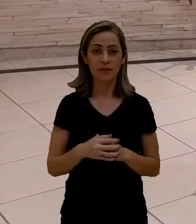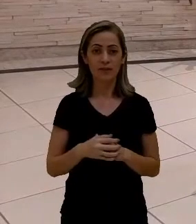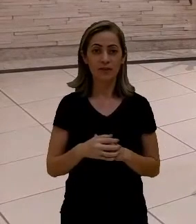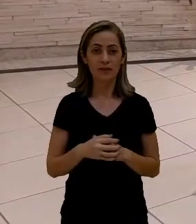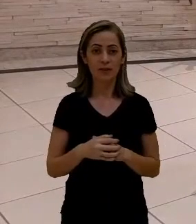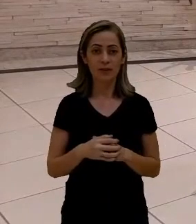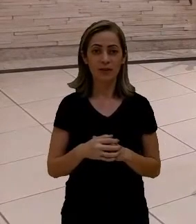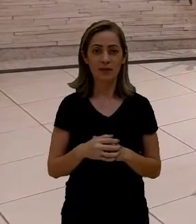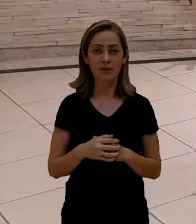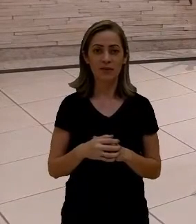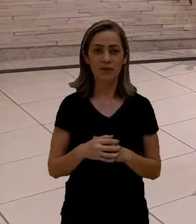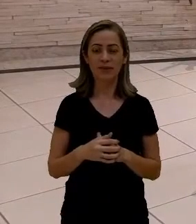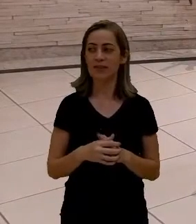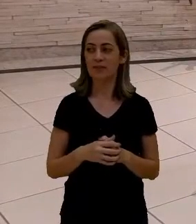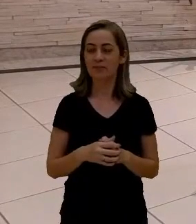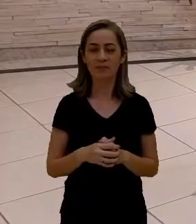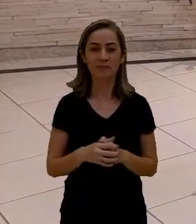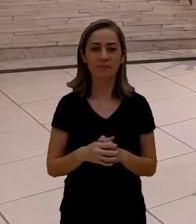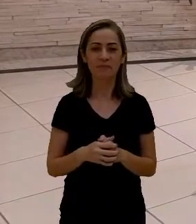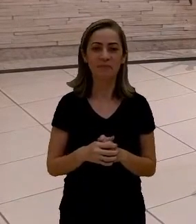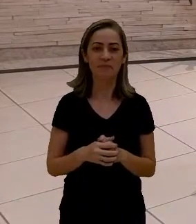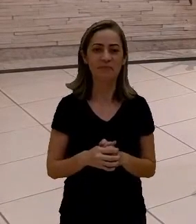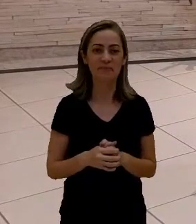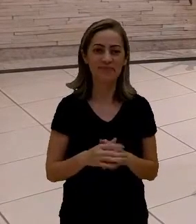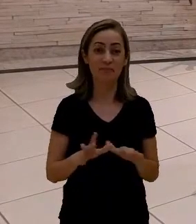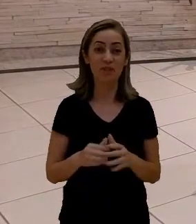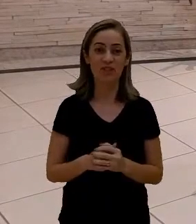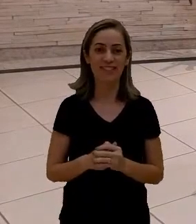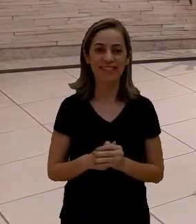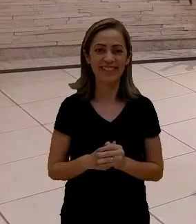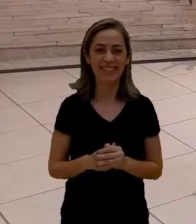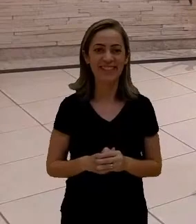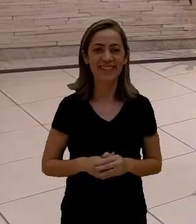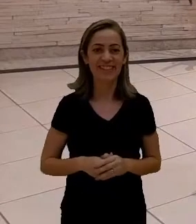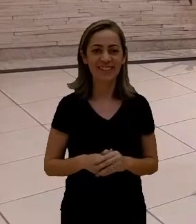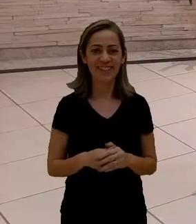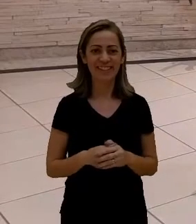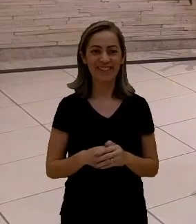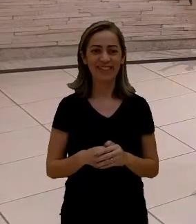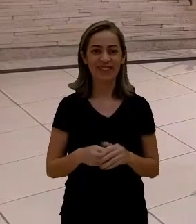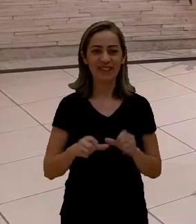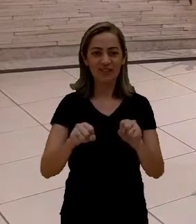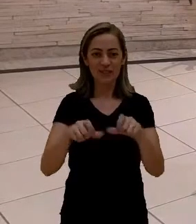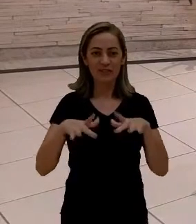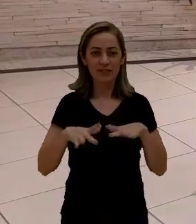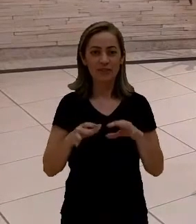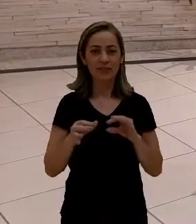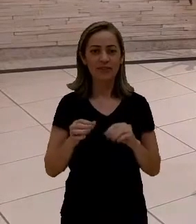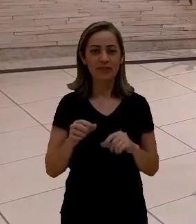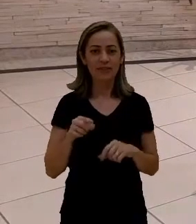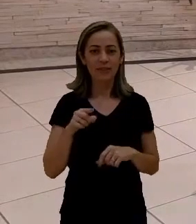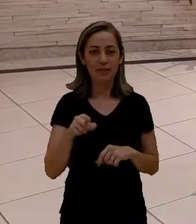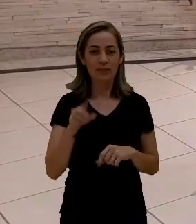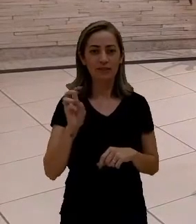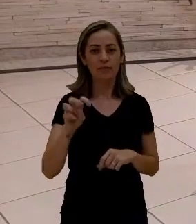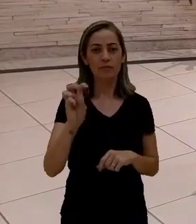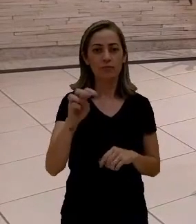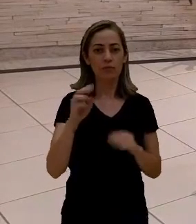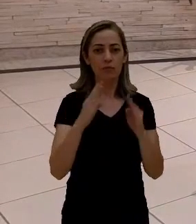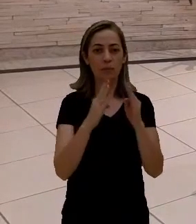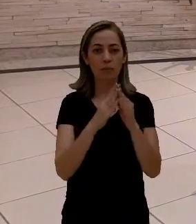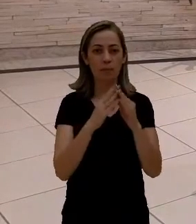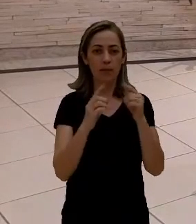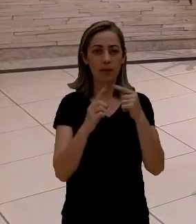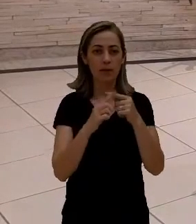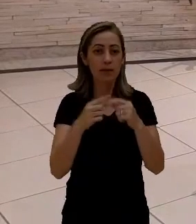assembleia litúrgica e eu passo a retornar para minha casa mas este ide é ide